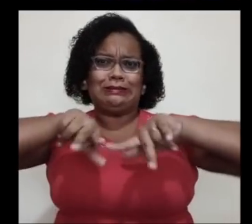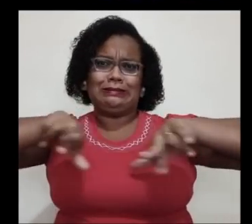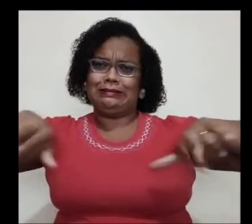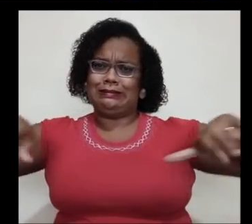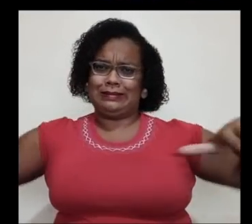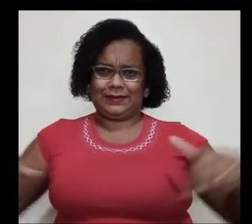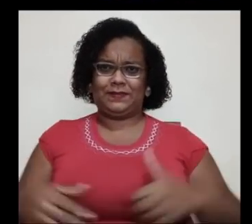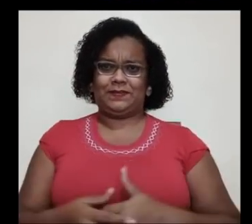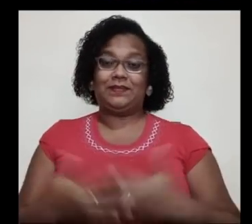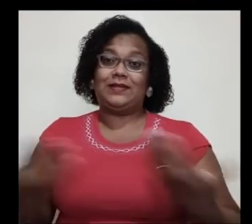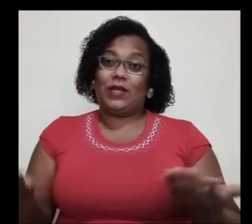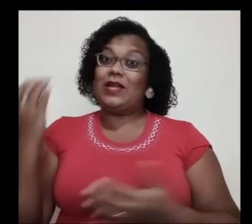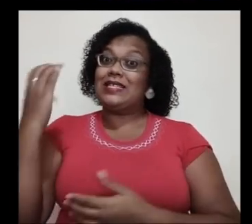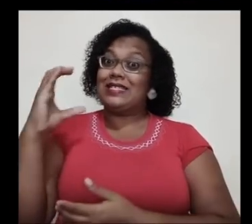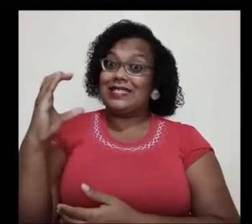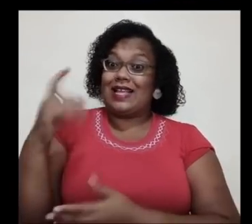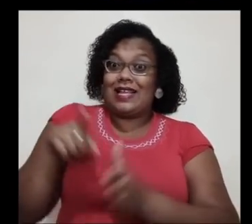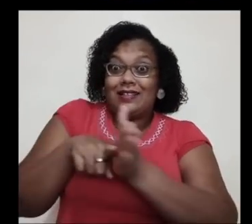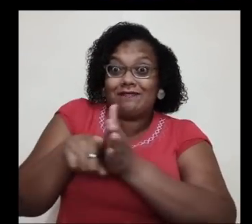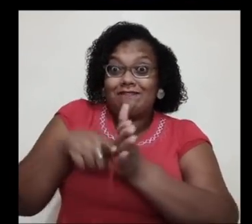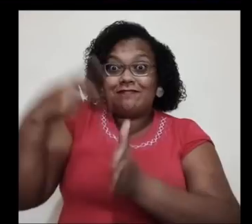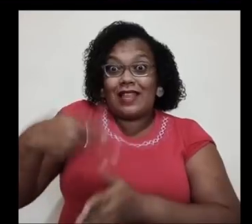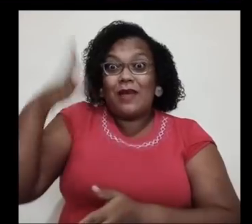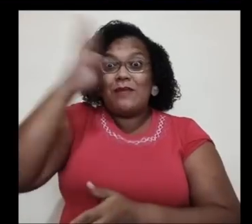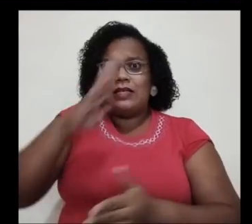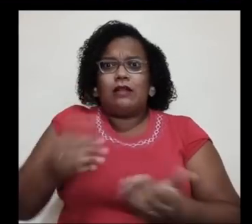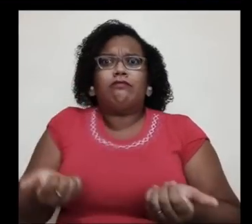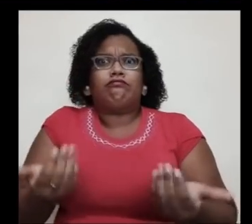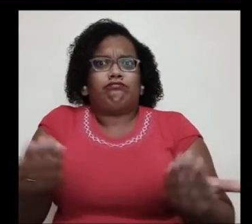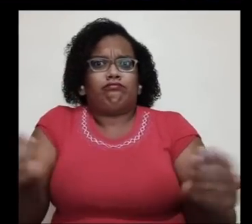contribuição significativa e isso é para traduzir esse